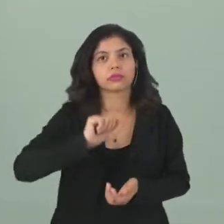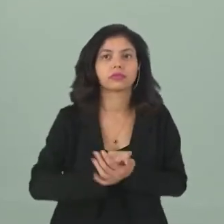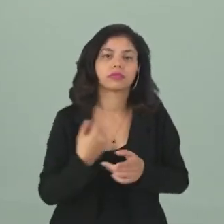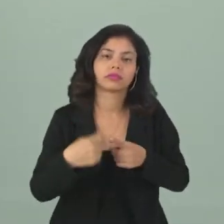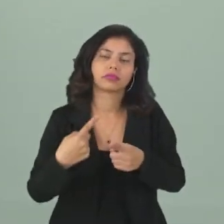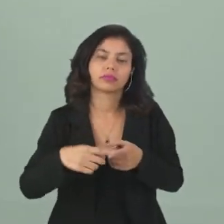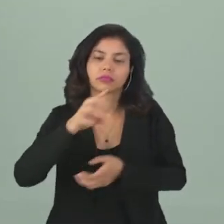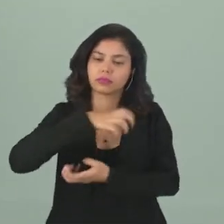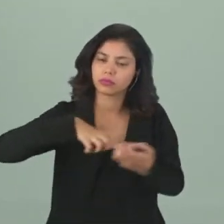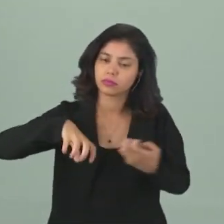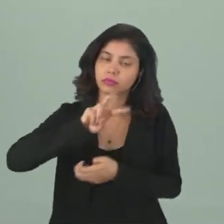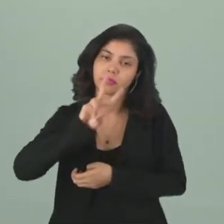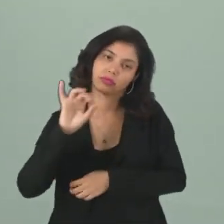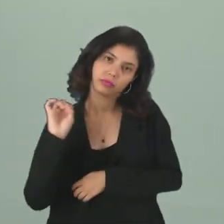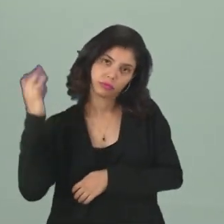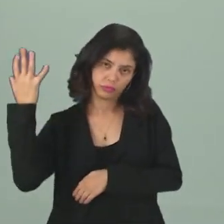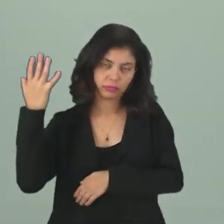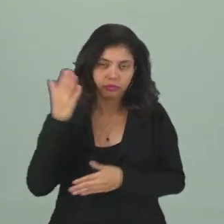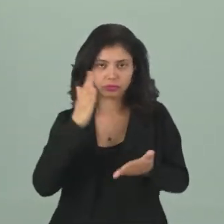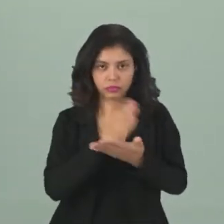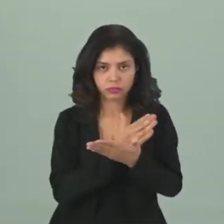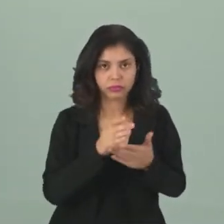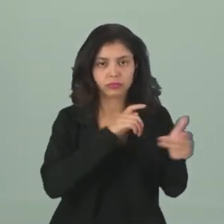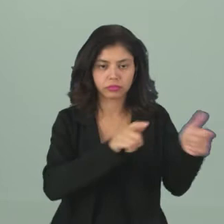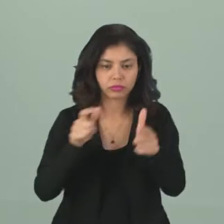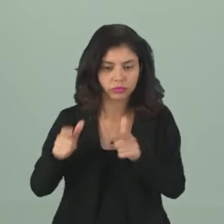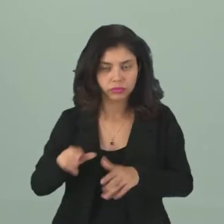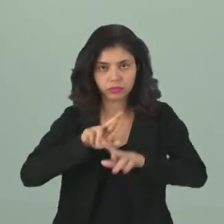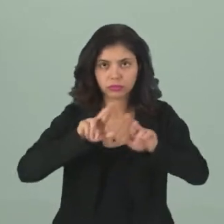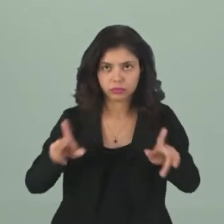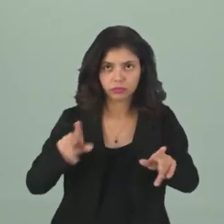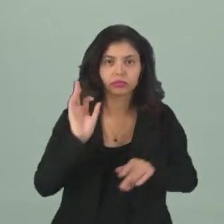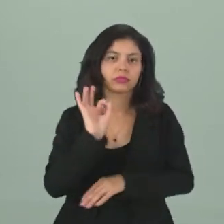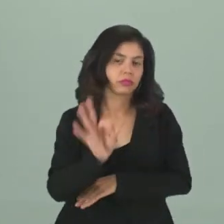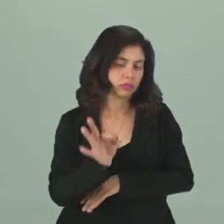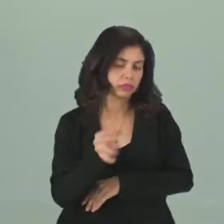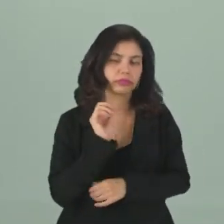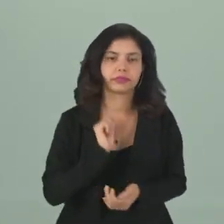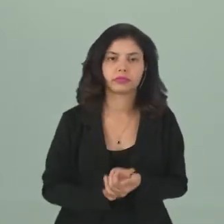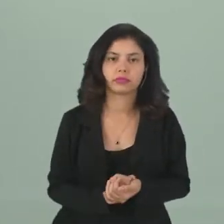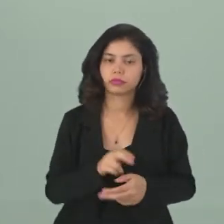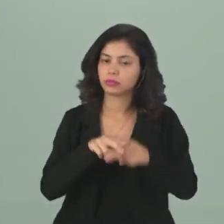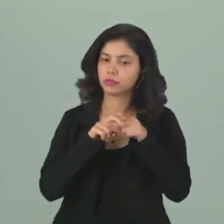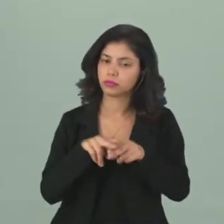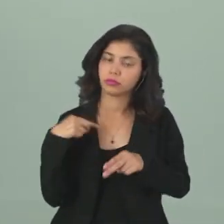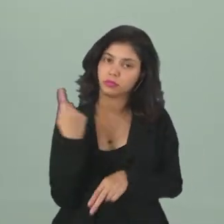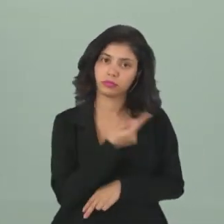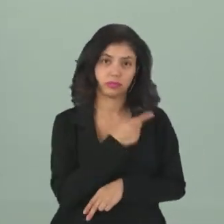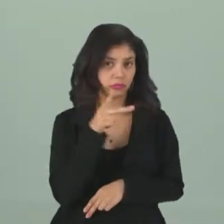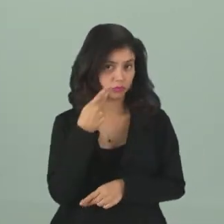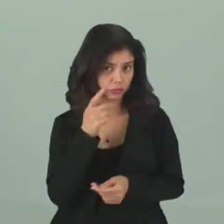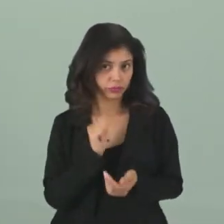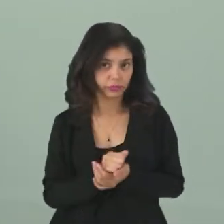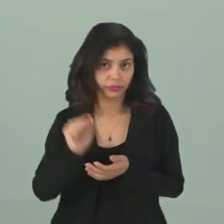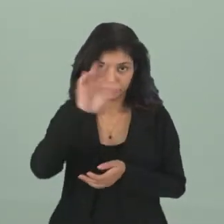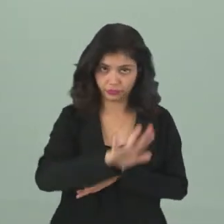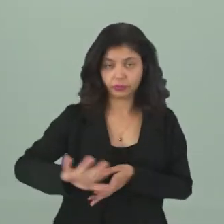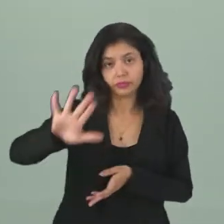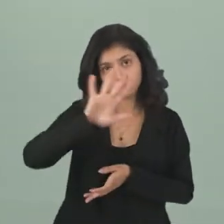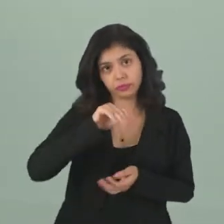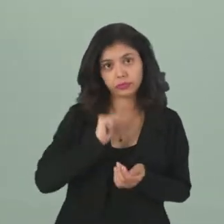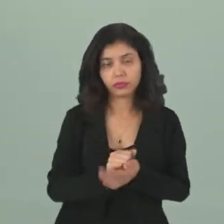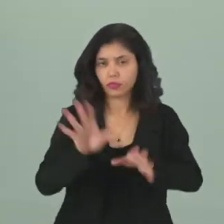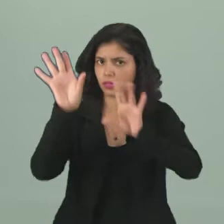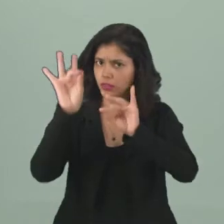reforma vai acontecer em alguns lugares distintos, certo? Por isso que a gente fala no aspecto geral. É claro que cada uma vai